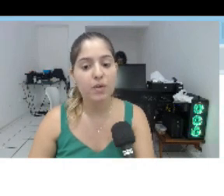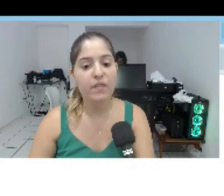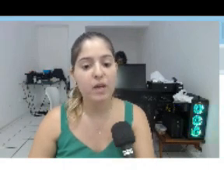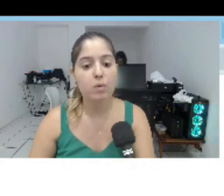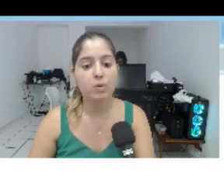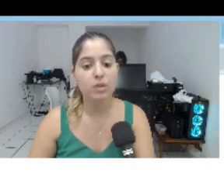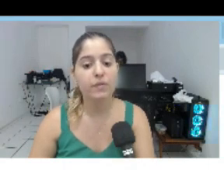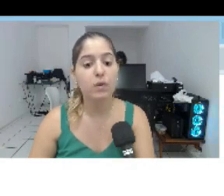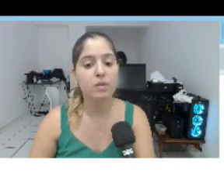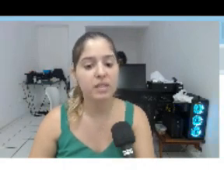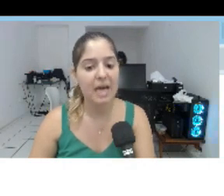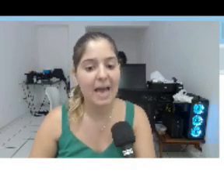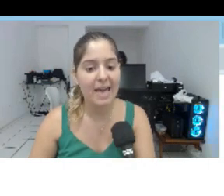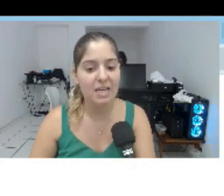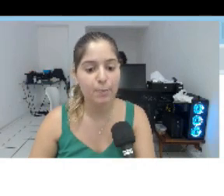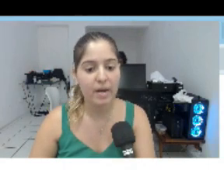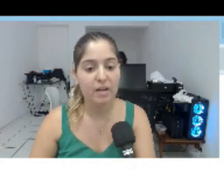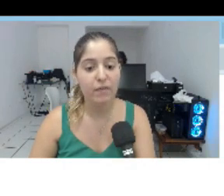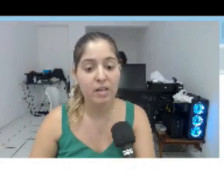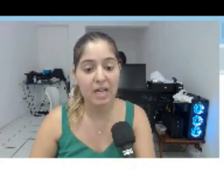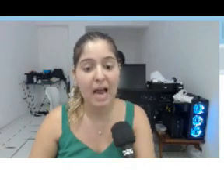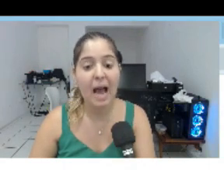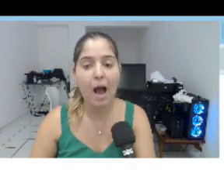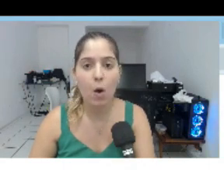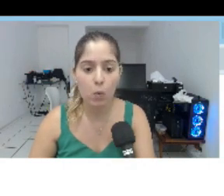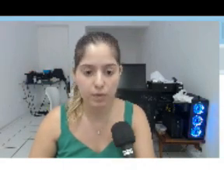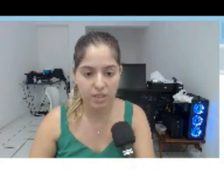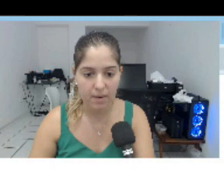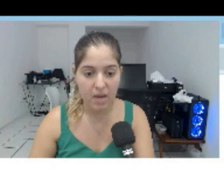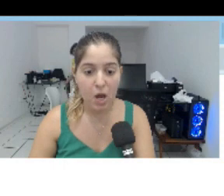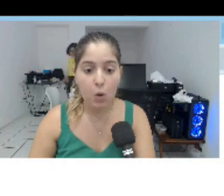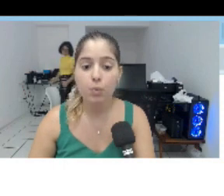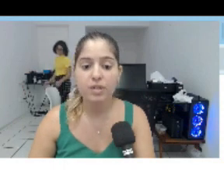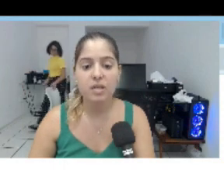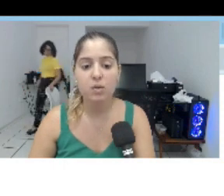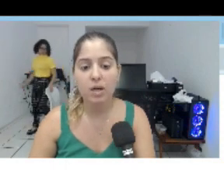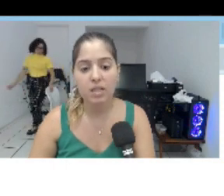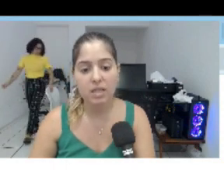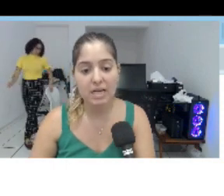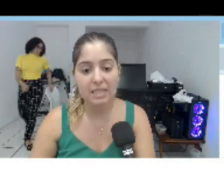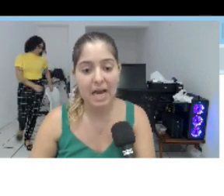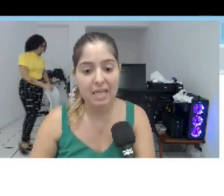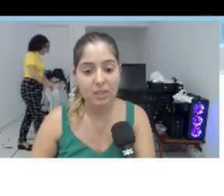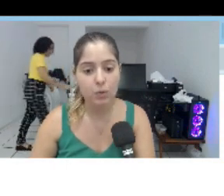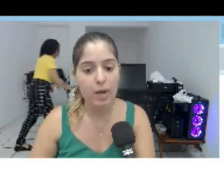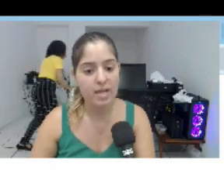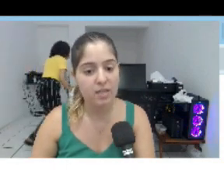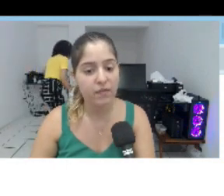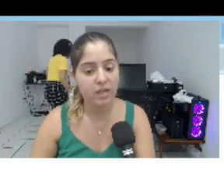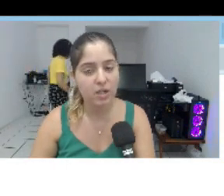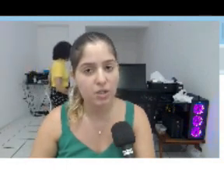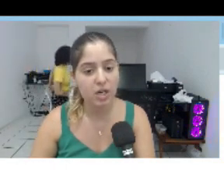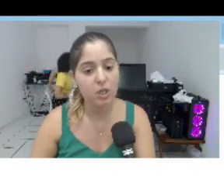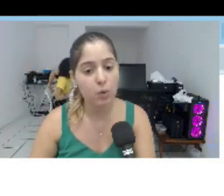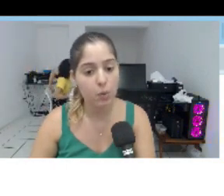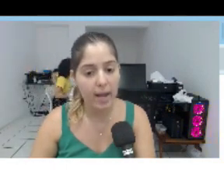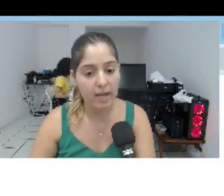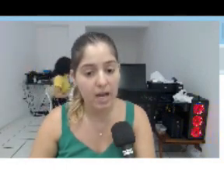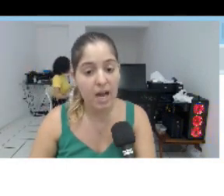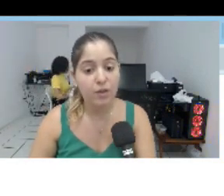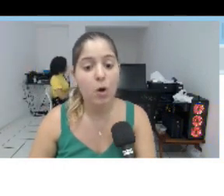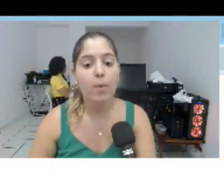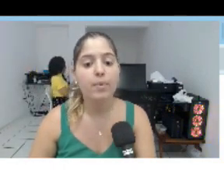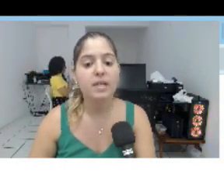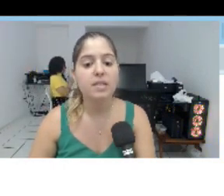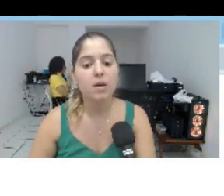nórdicos unificam suas forças aéreas para enfrentar a Rússia. Com 243 caças, Suécia, Finlândia e